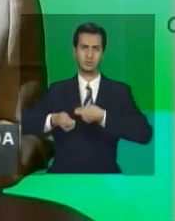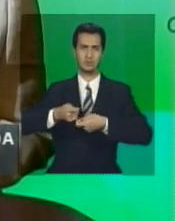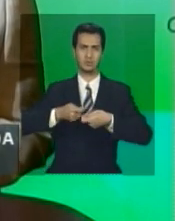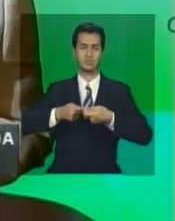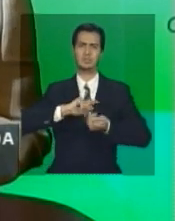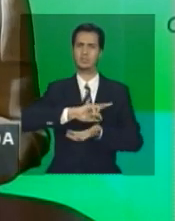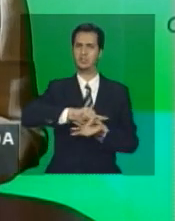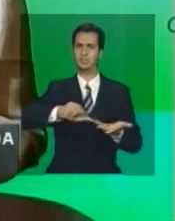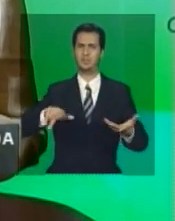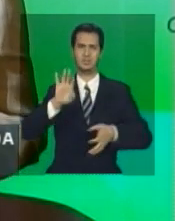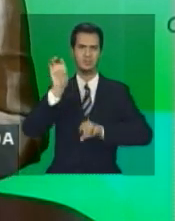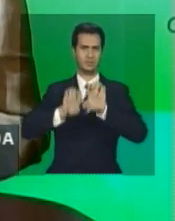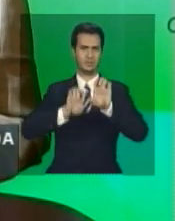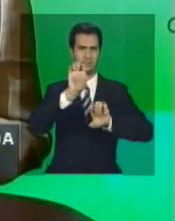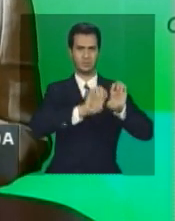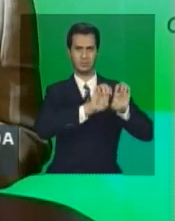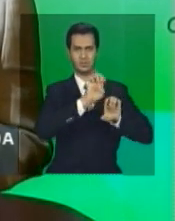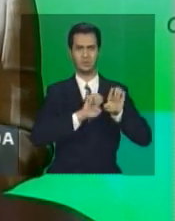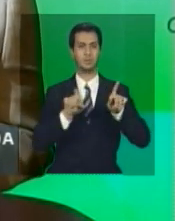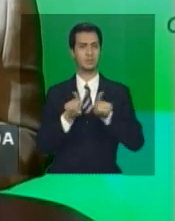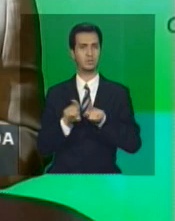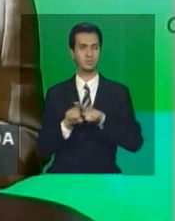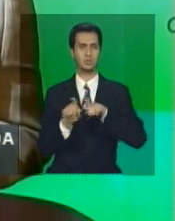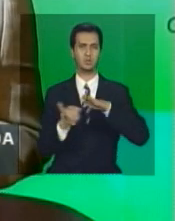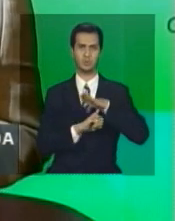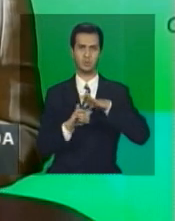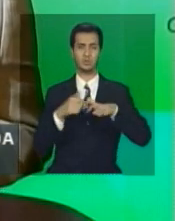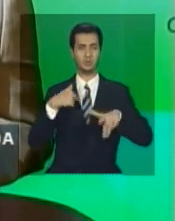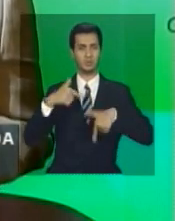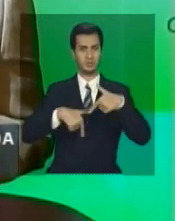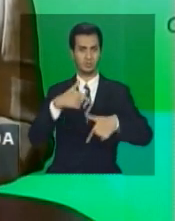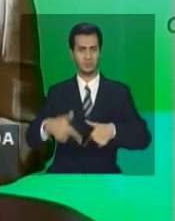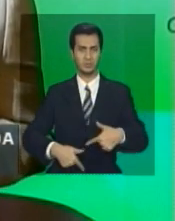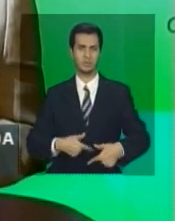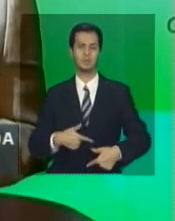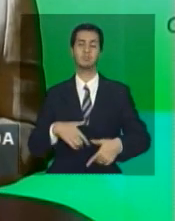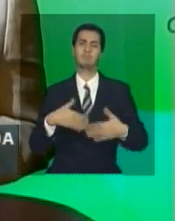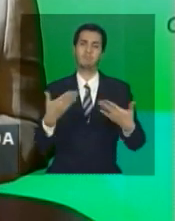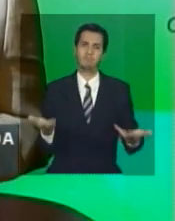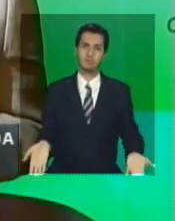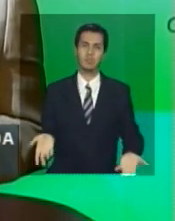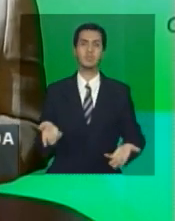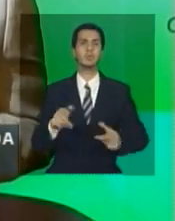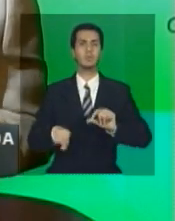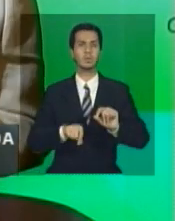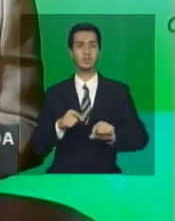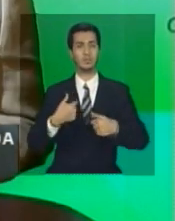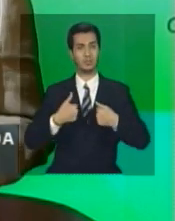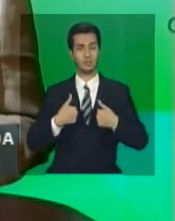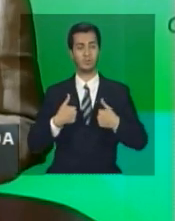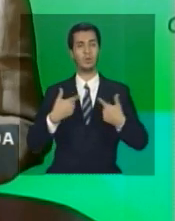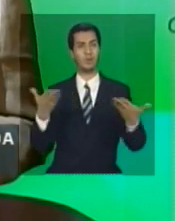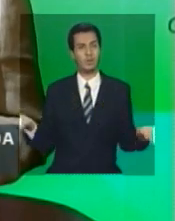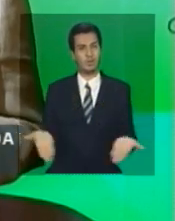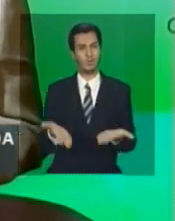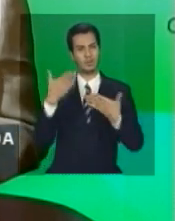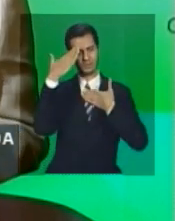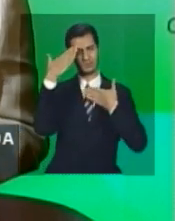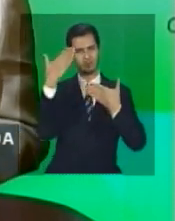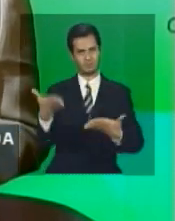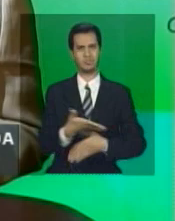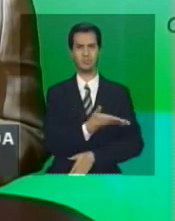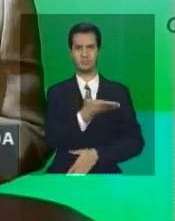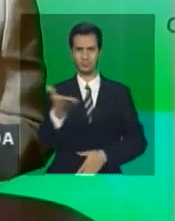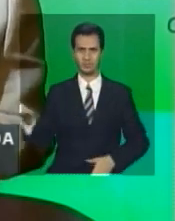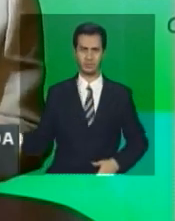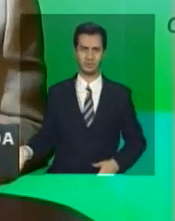de diversas empresas e instituições que venham atuando. Enfim, devo esse momento a